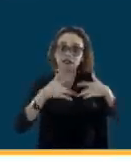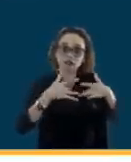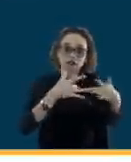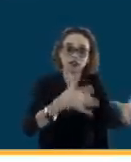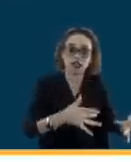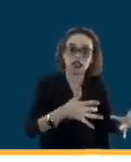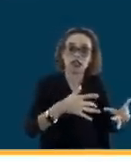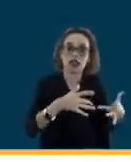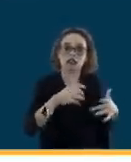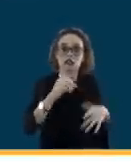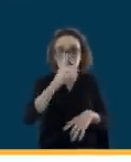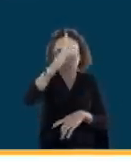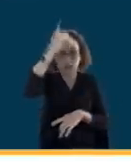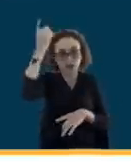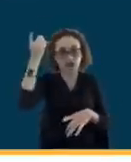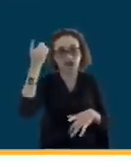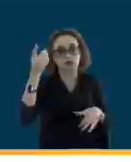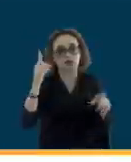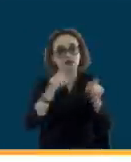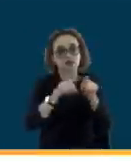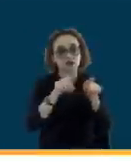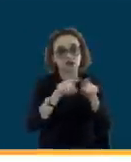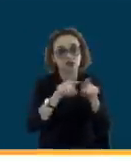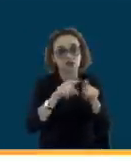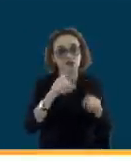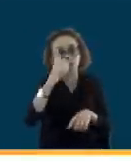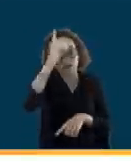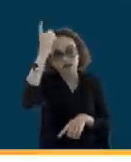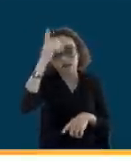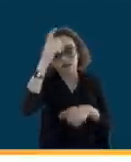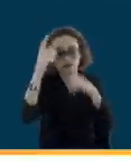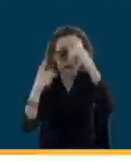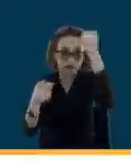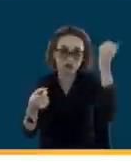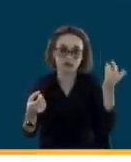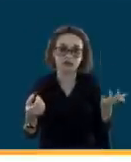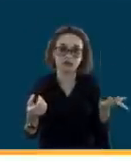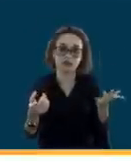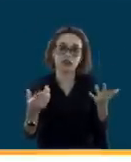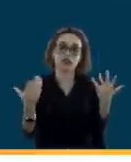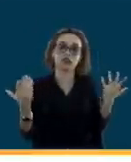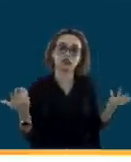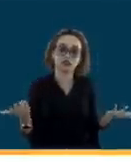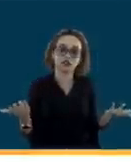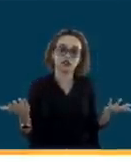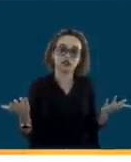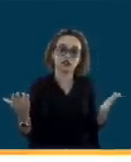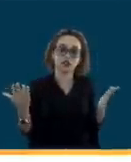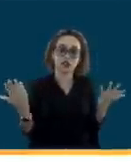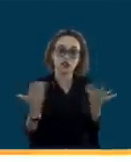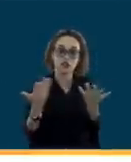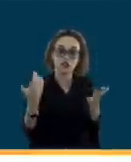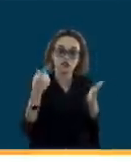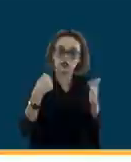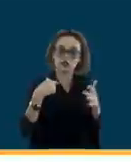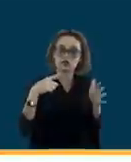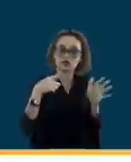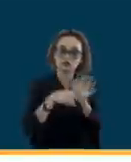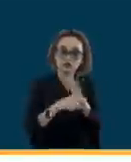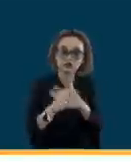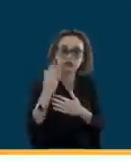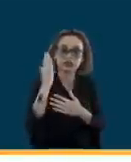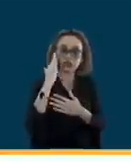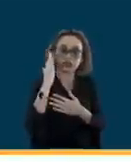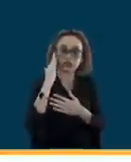da criatividade, as potências da invenção. E aí eu tenho a profunda convicção, estou nessa